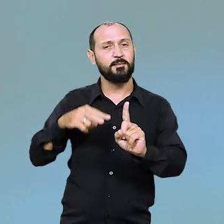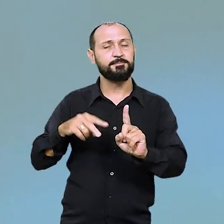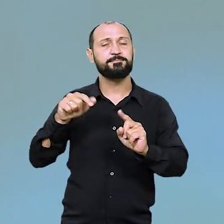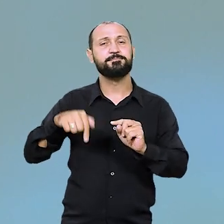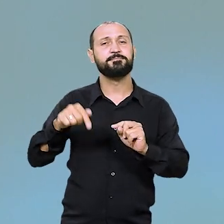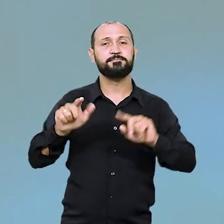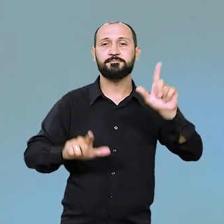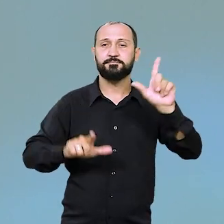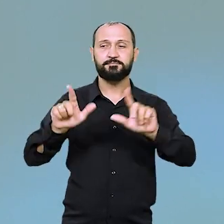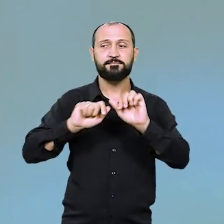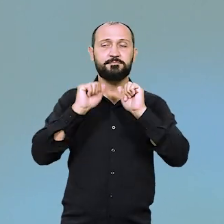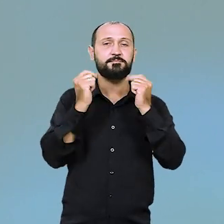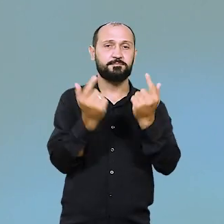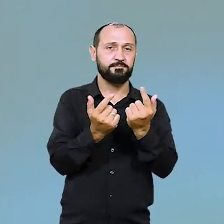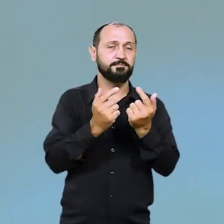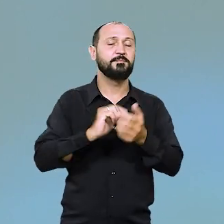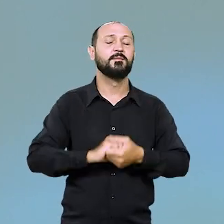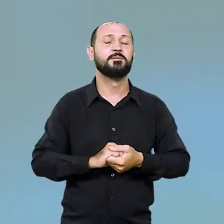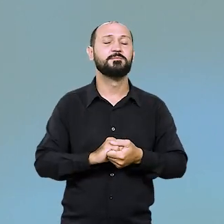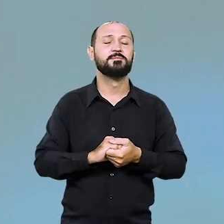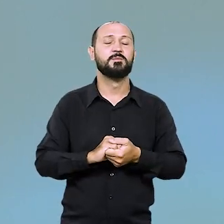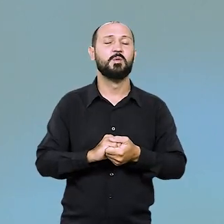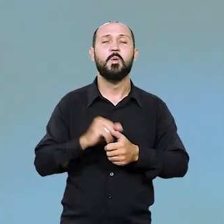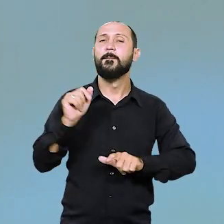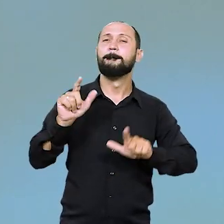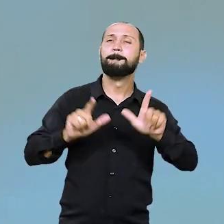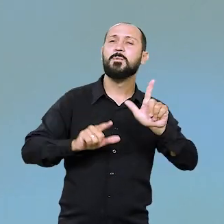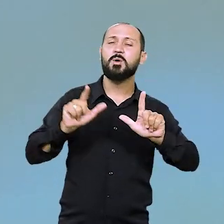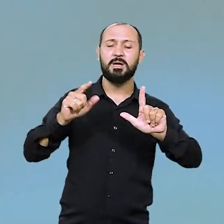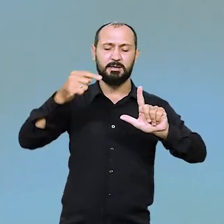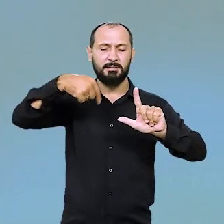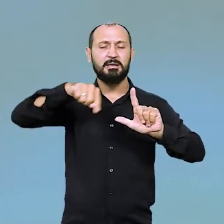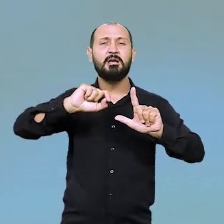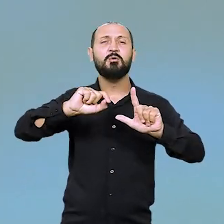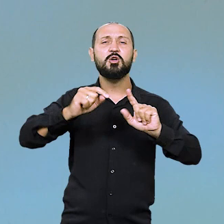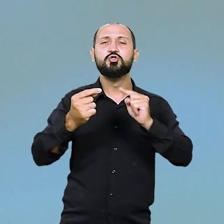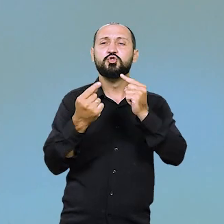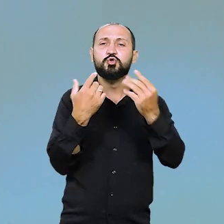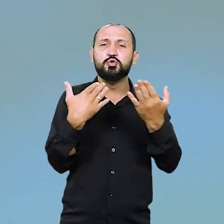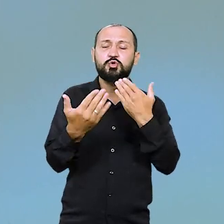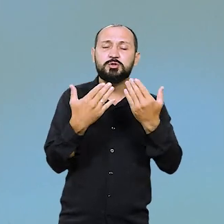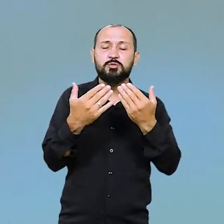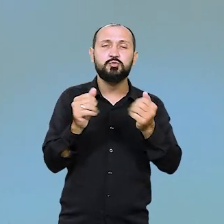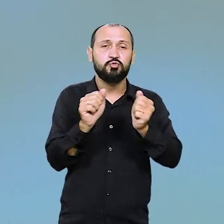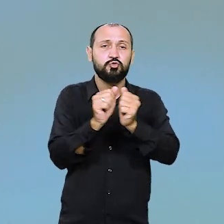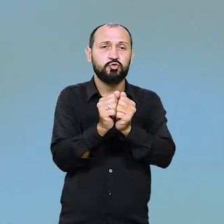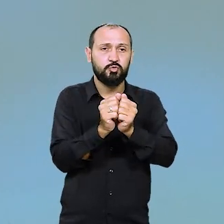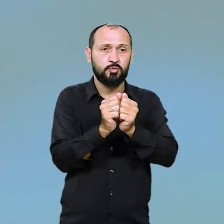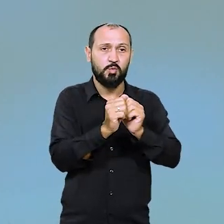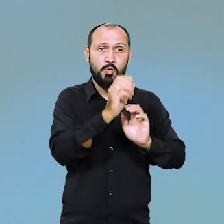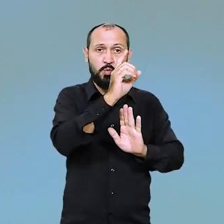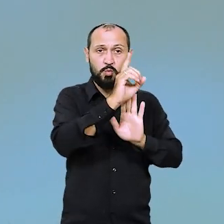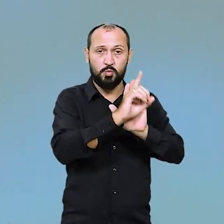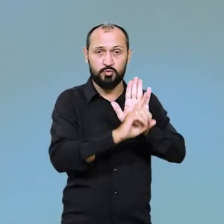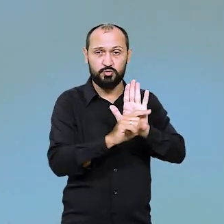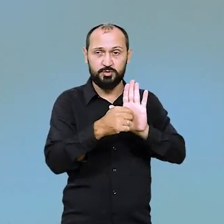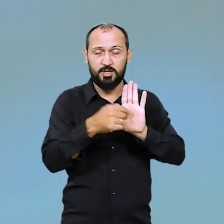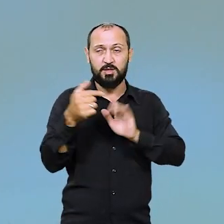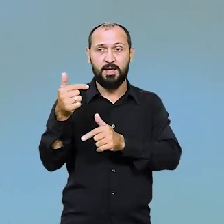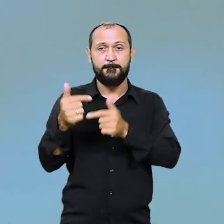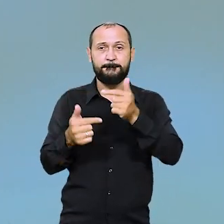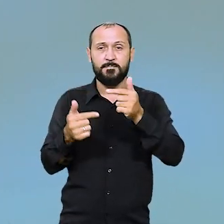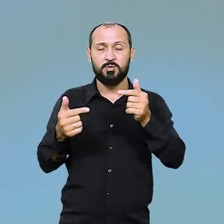Muito bem, sejam bem-vindos a mais uma edição do Ponto de Vista aqui na TV Assembleia, programa dedicado